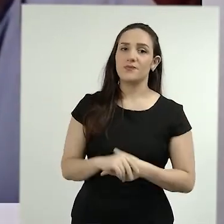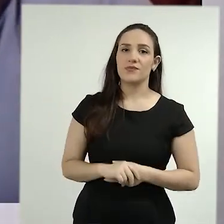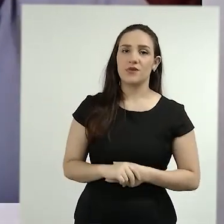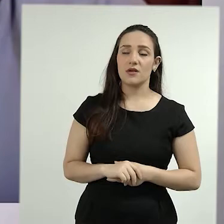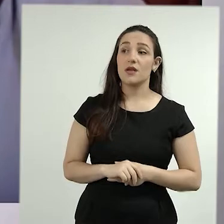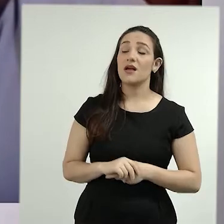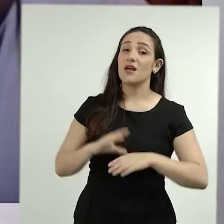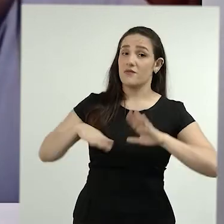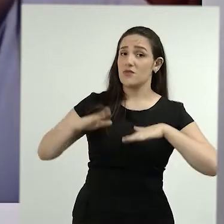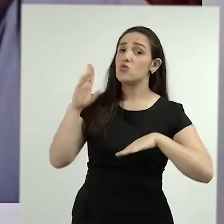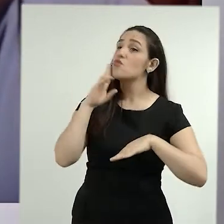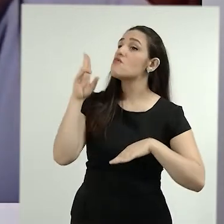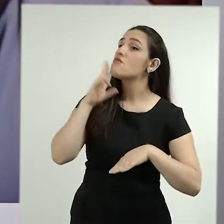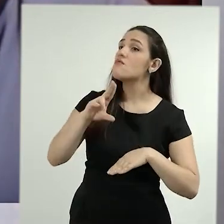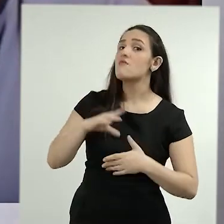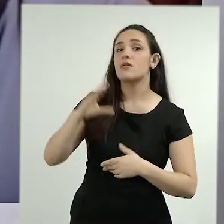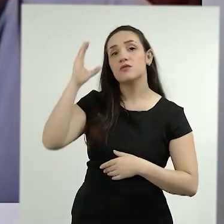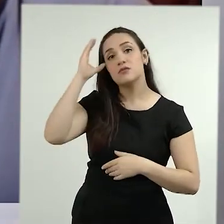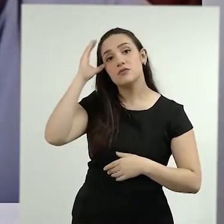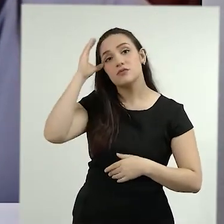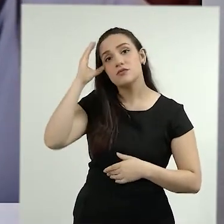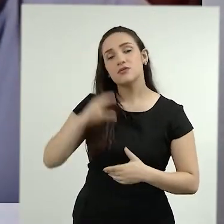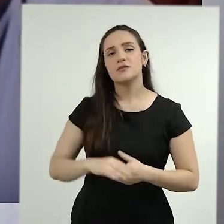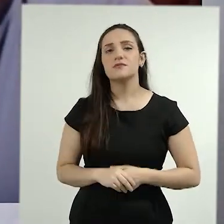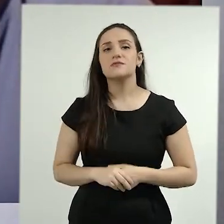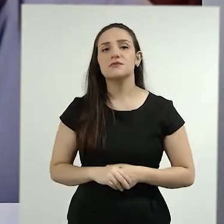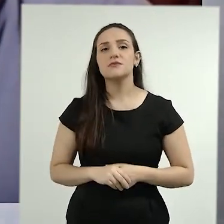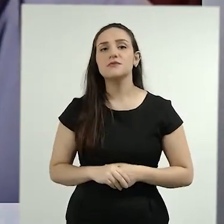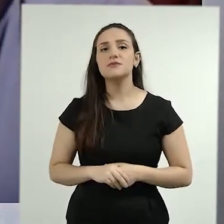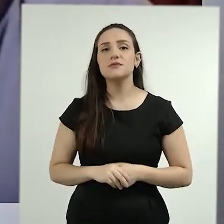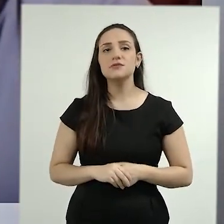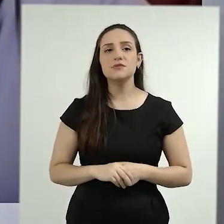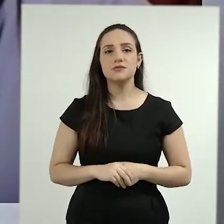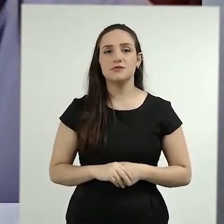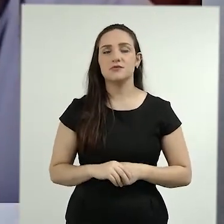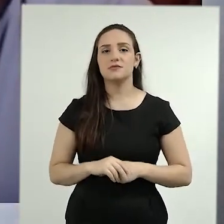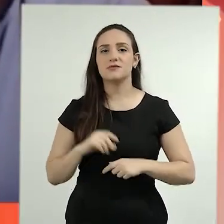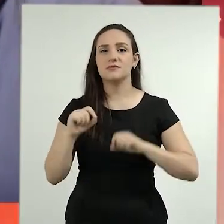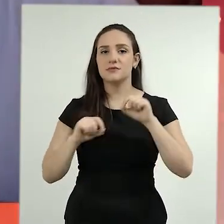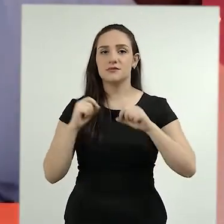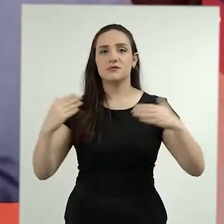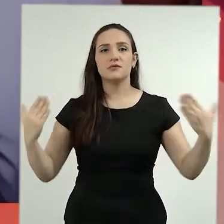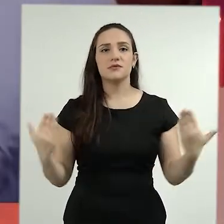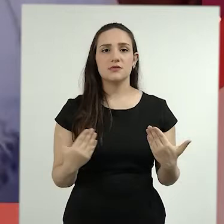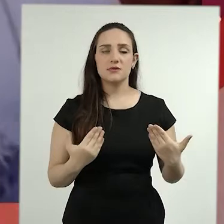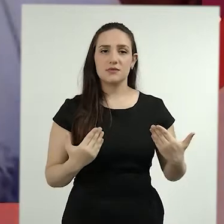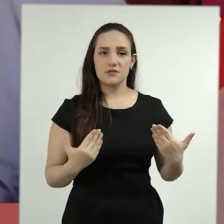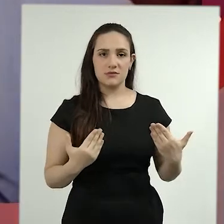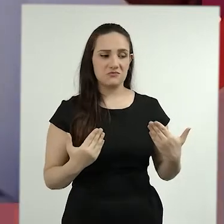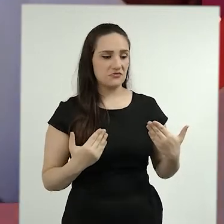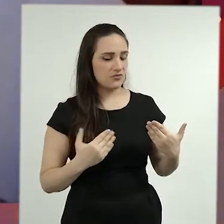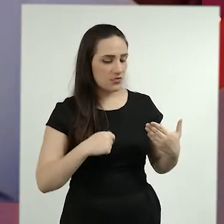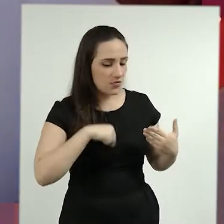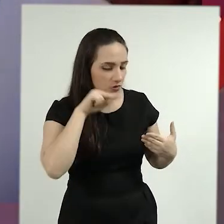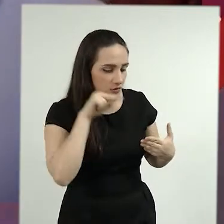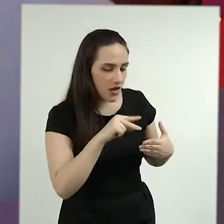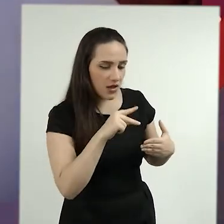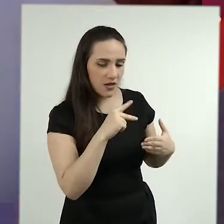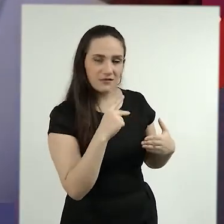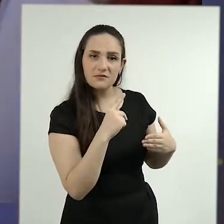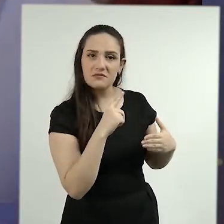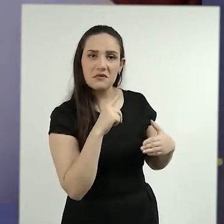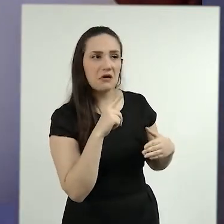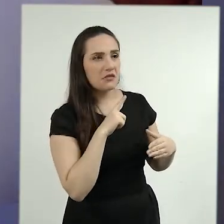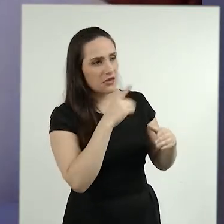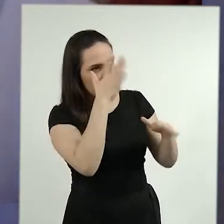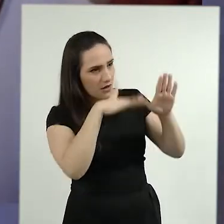na hora e comem. É muito comum isso na China, mas eu acredito que aqui no Mato Grosso do Sul, no Brasil, de forma geral, esses animais